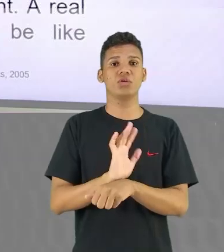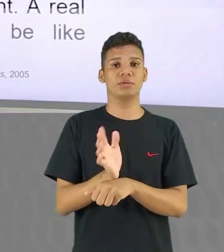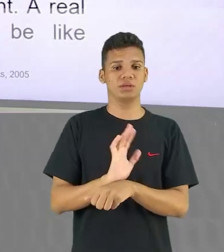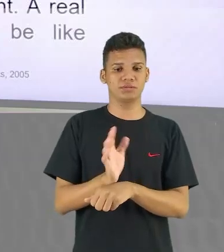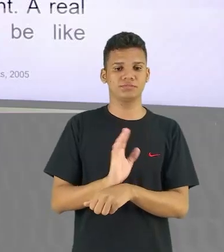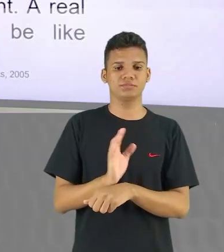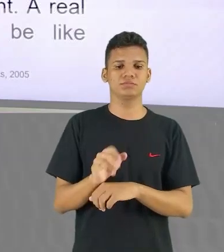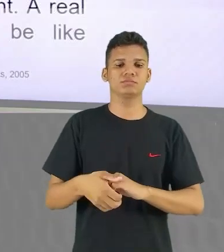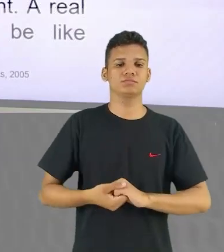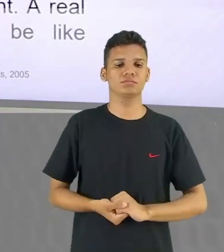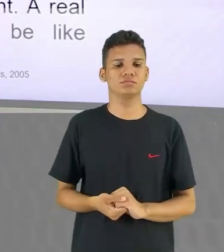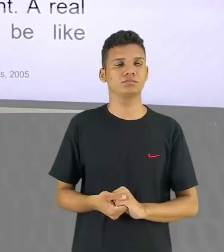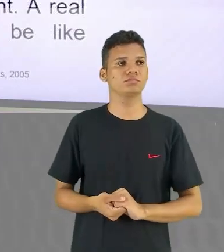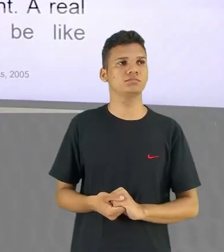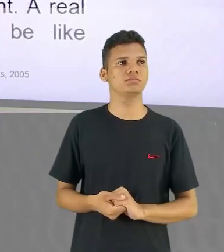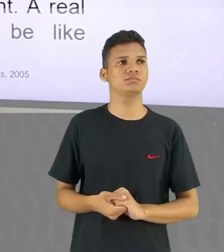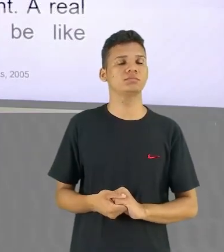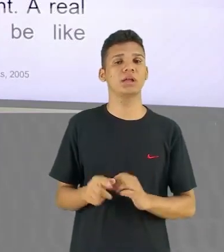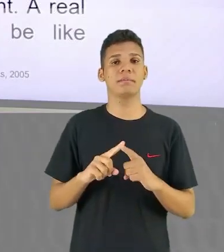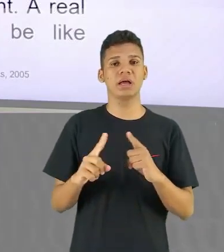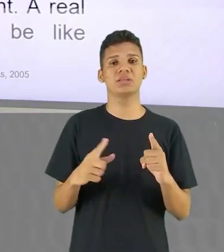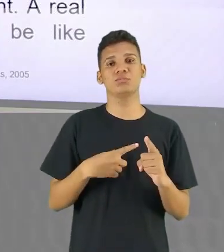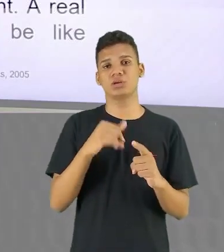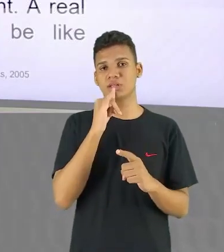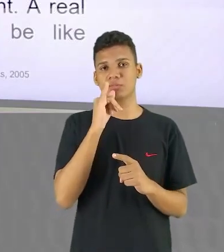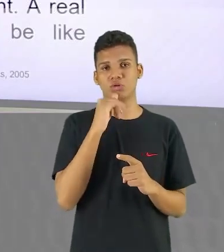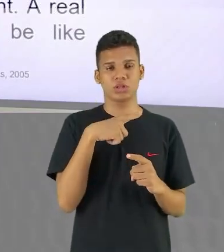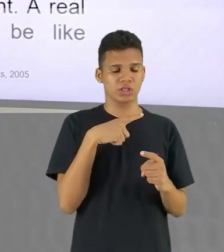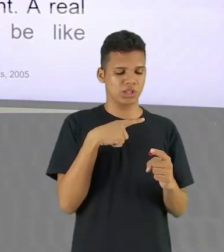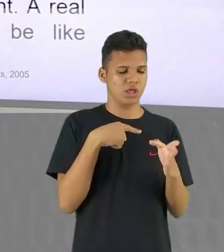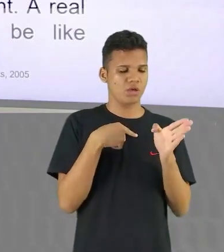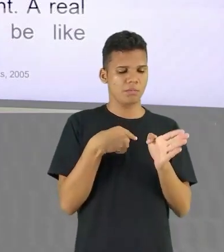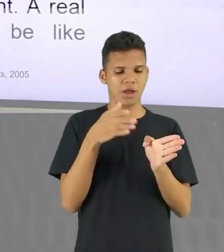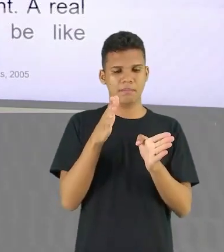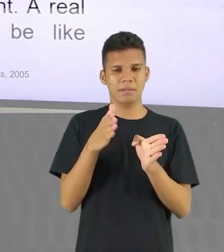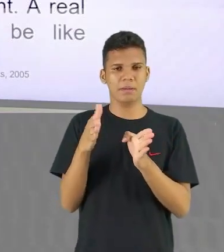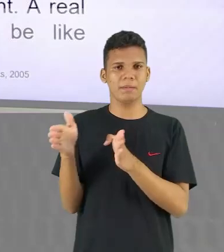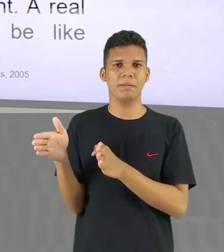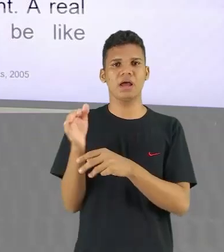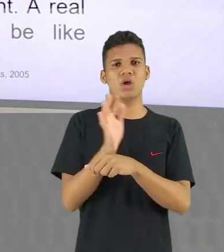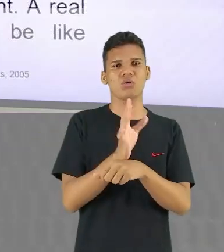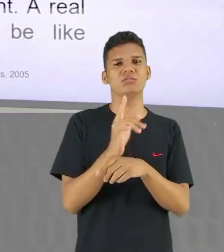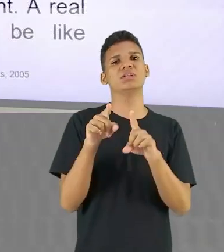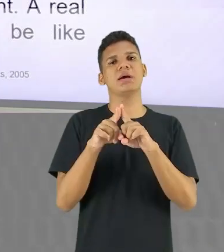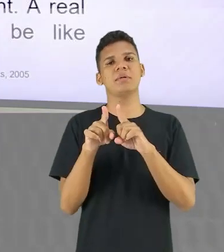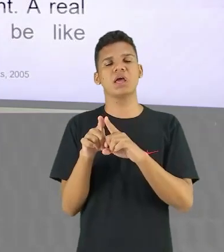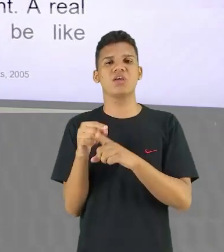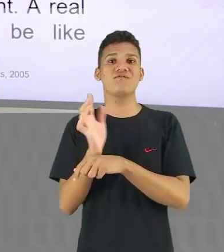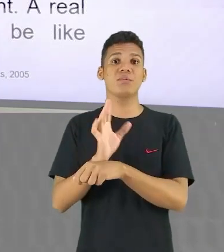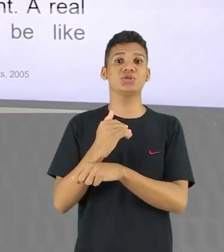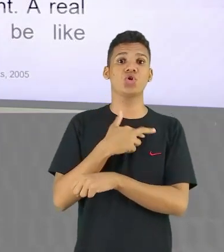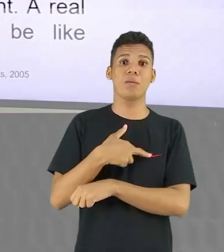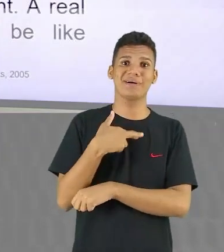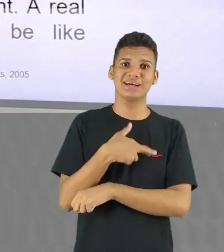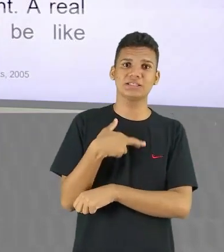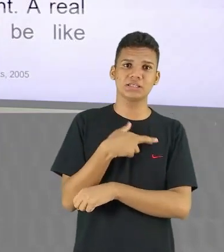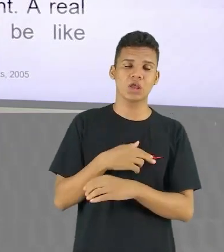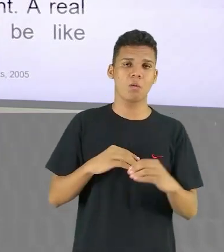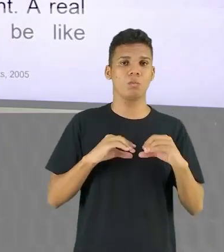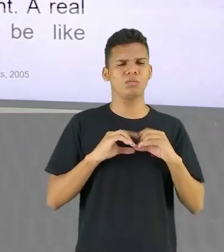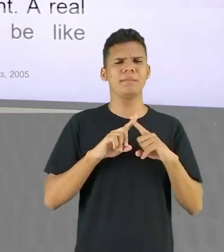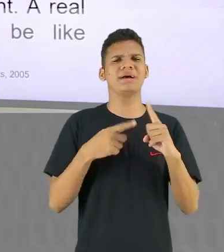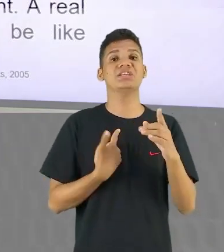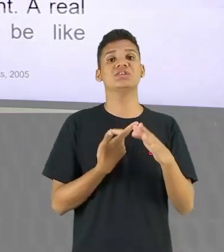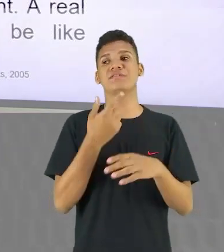Before Sunrise, que é uma sequência de vários filmes, são baseados em romances também, que aqui está dizendo Antes do Pôr